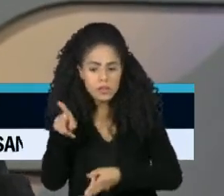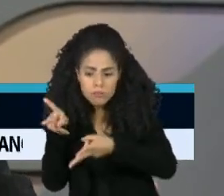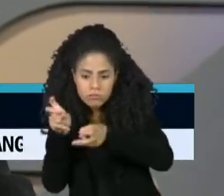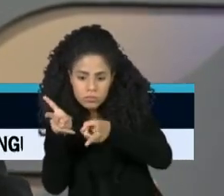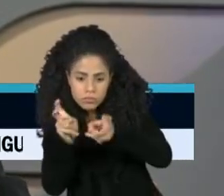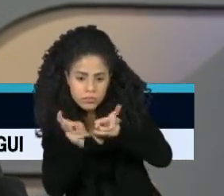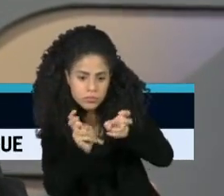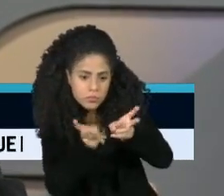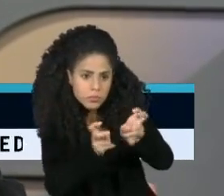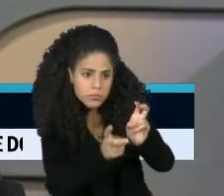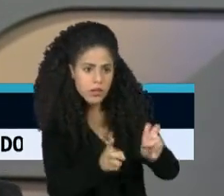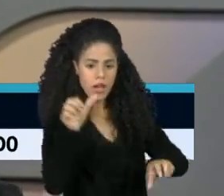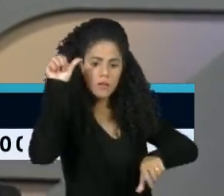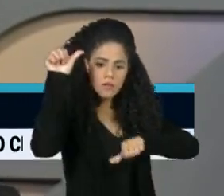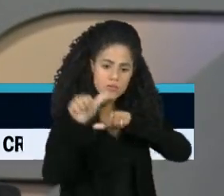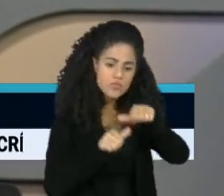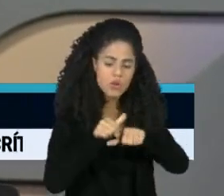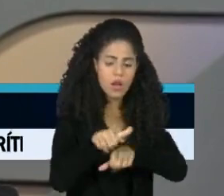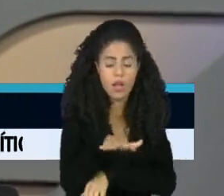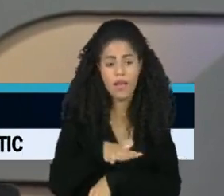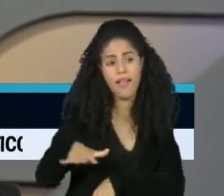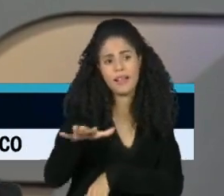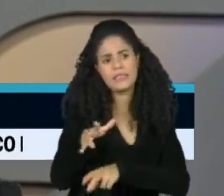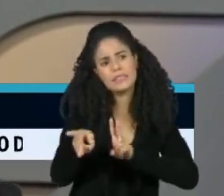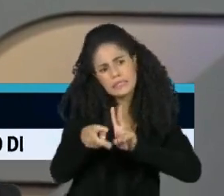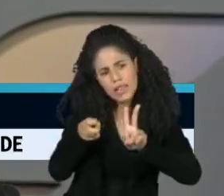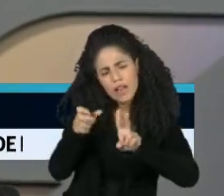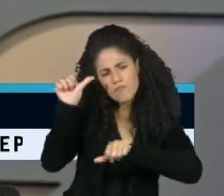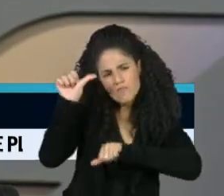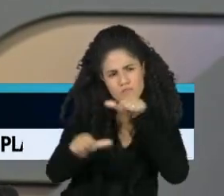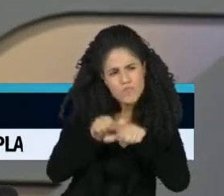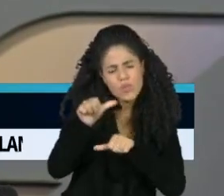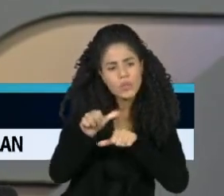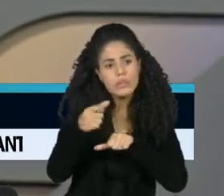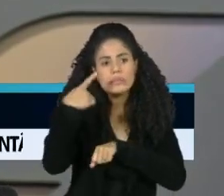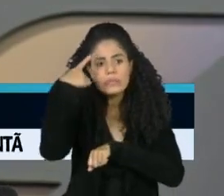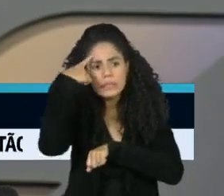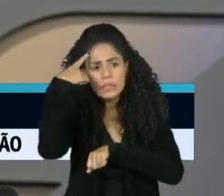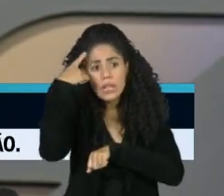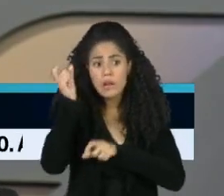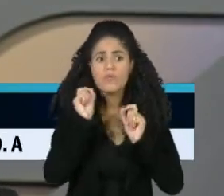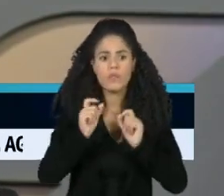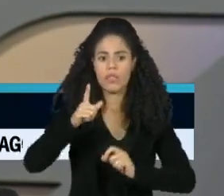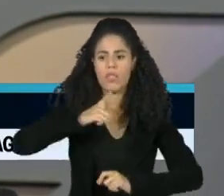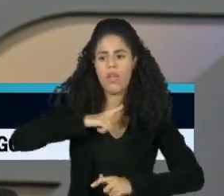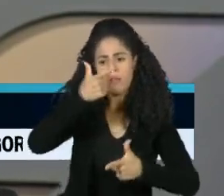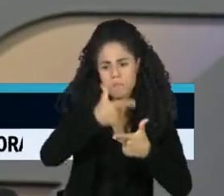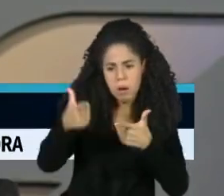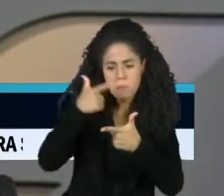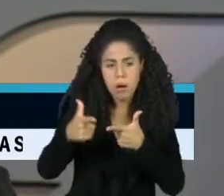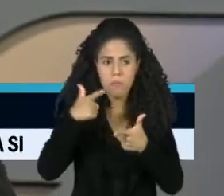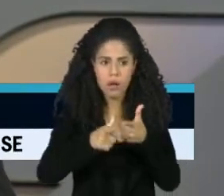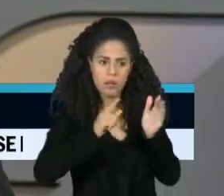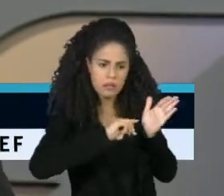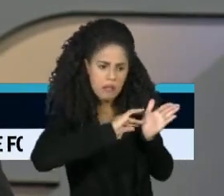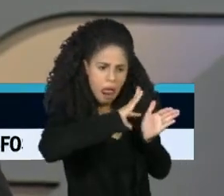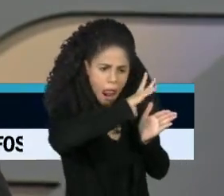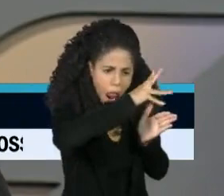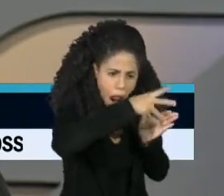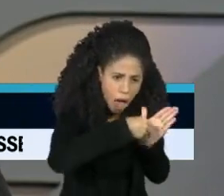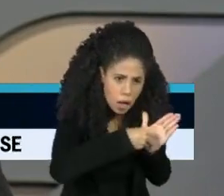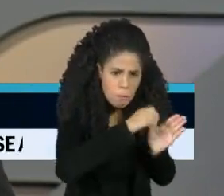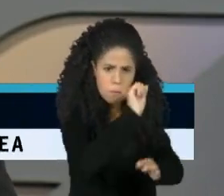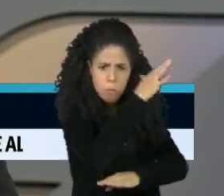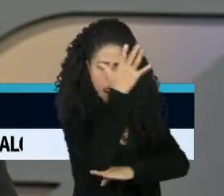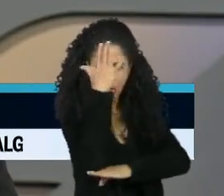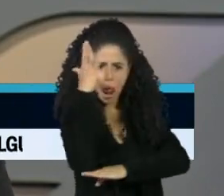mudou em relação a populações originárias né existe outro problema que é o seguinte a devastação da Amazônia é uma estupidez